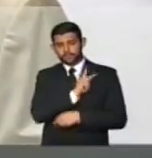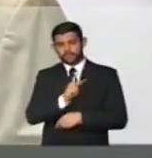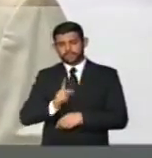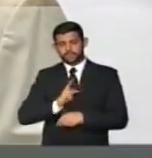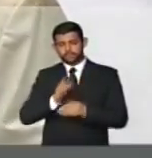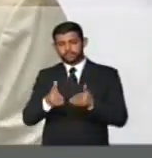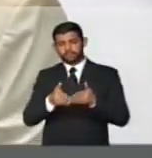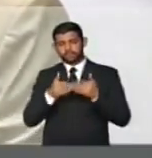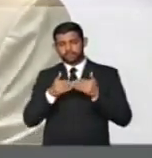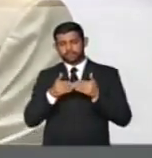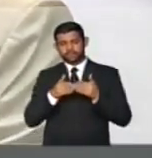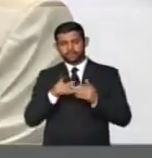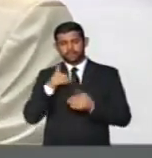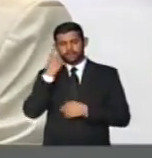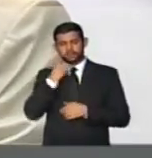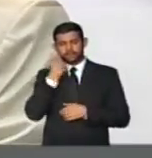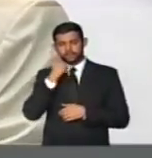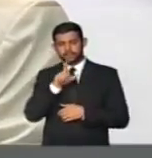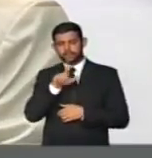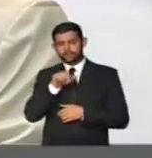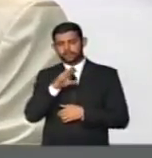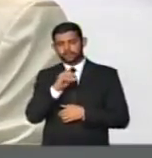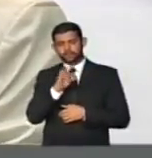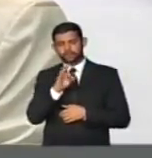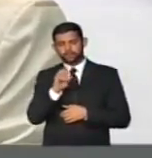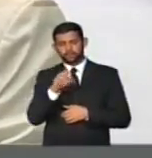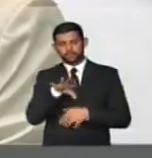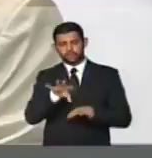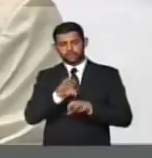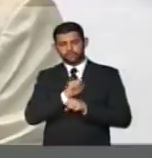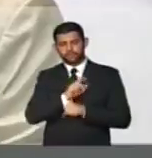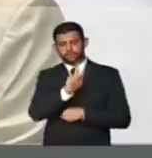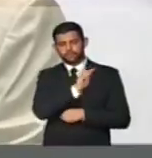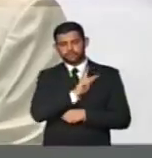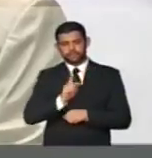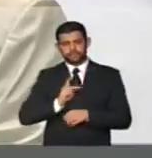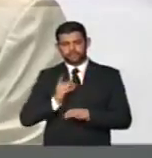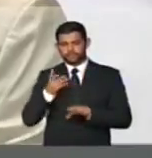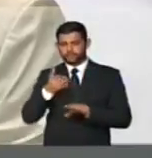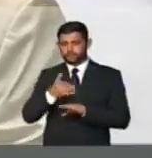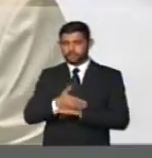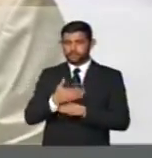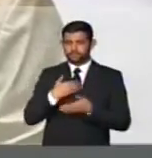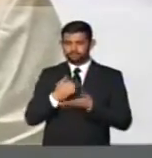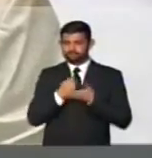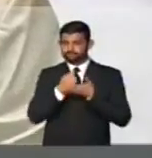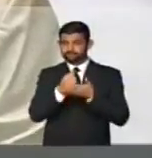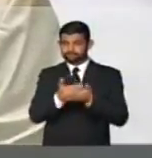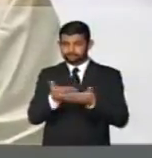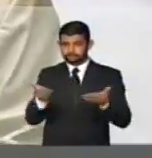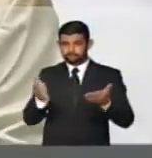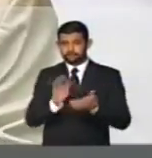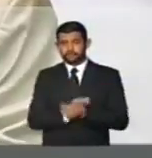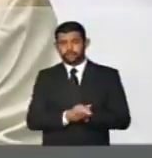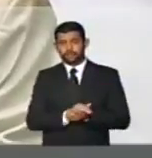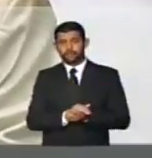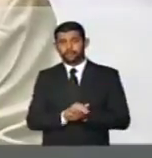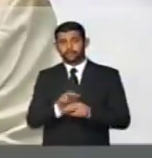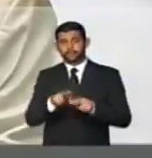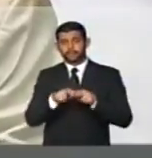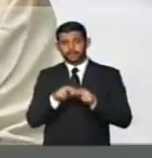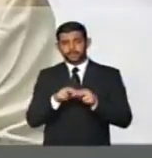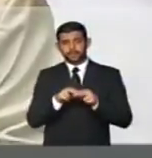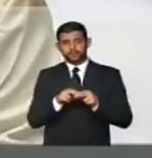presidindo e pedi ao deputado Luiz Couto que assumisse a presidência para eu vir aqui aparteá-lo, para